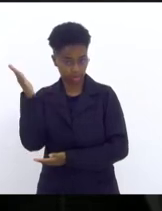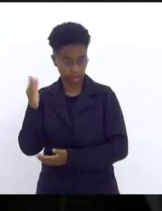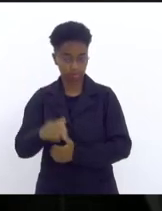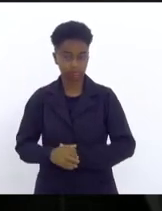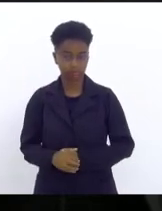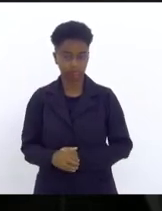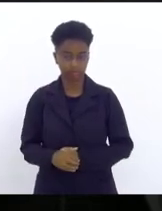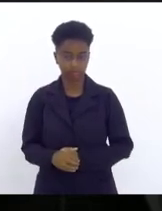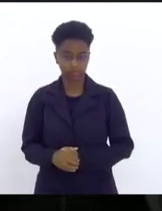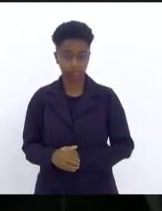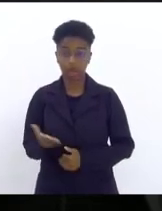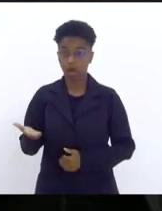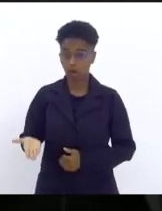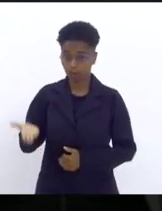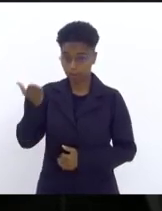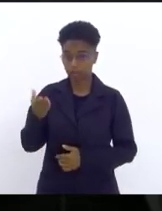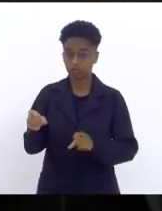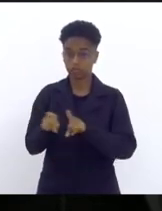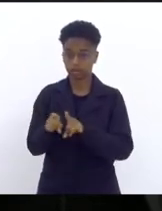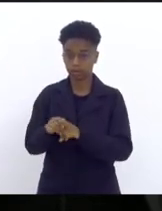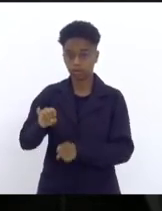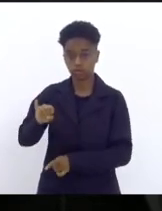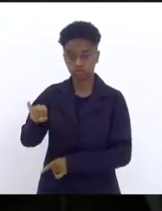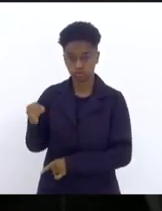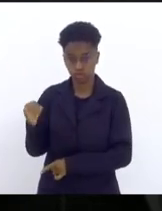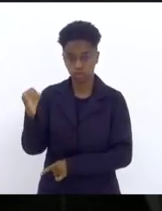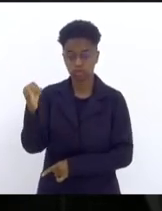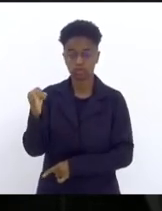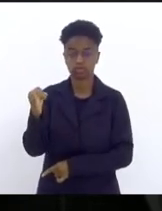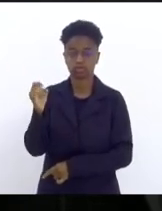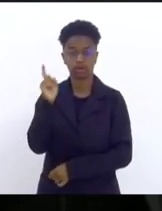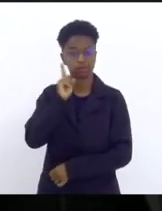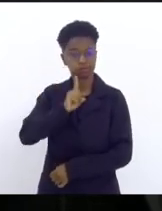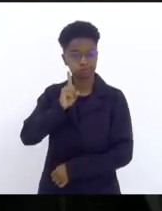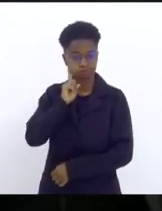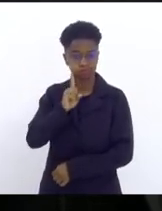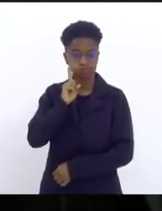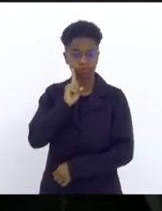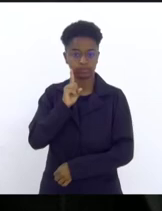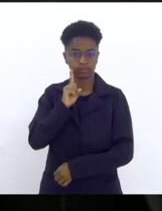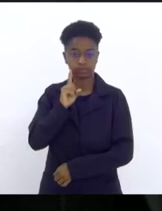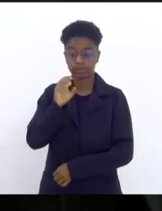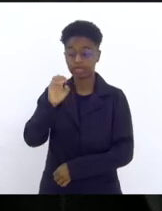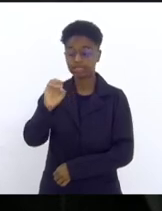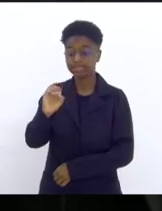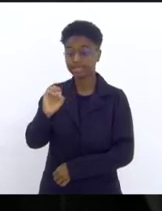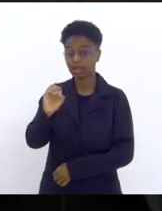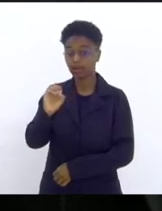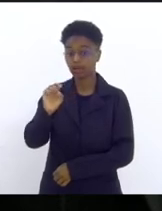subiu a taxa de juros nos Estados Unidos em